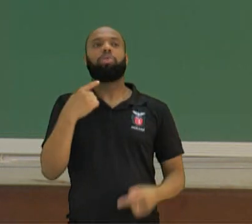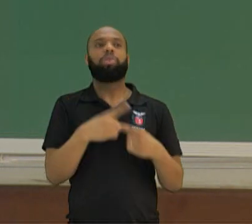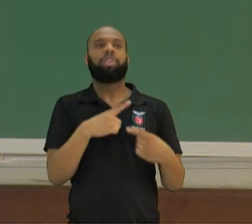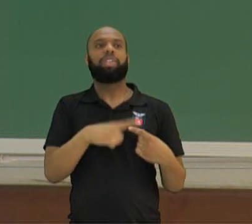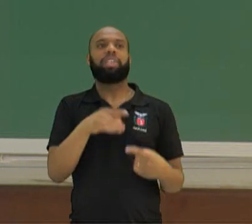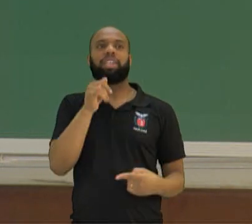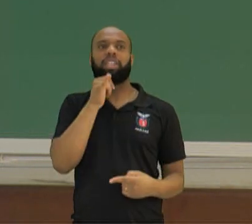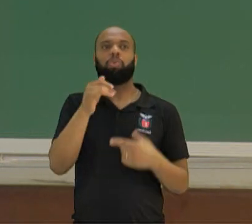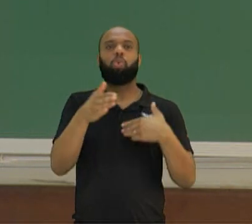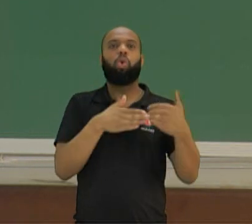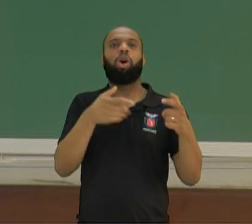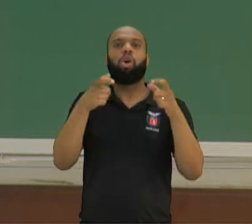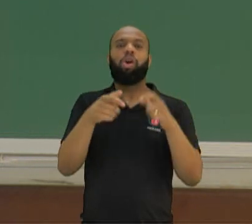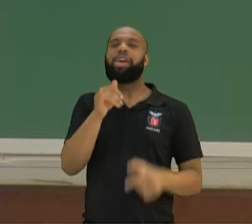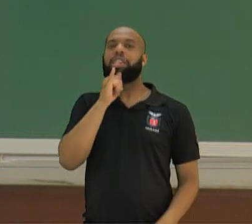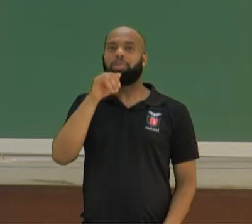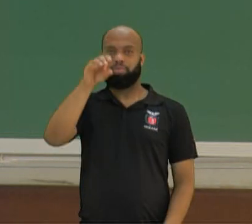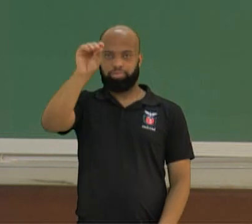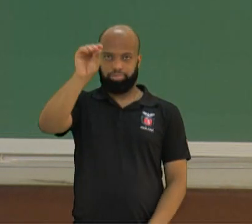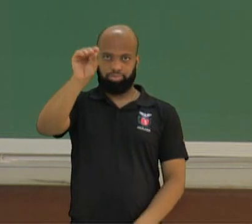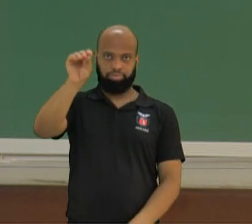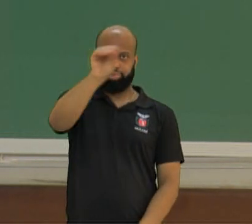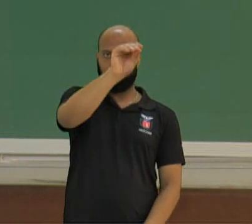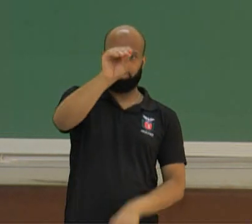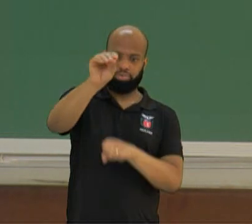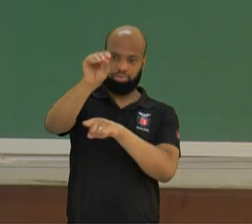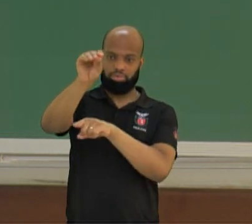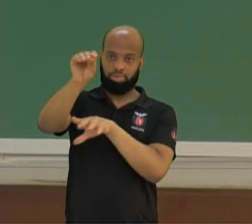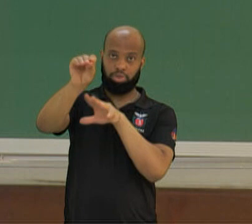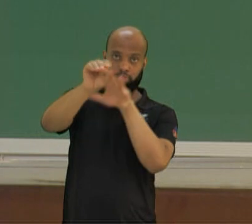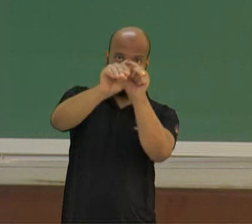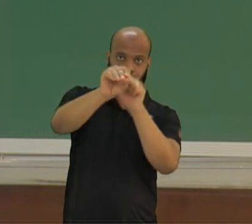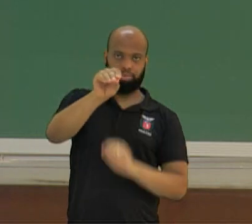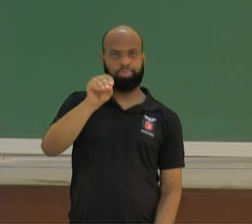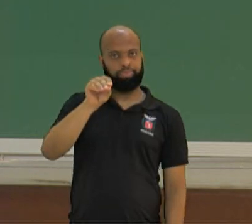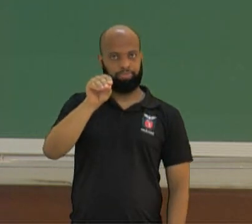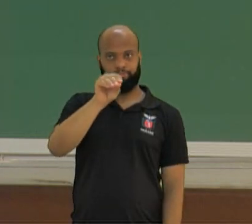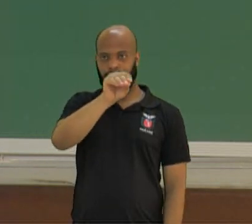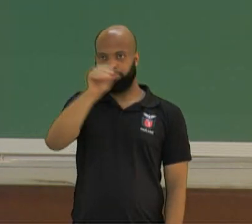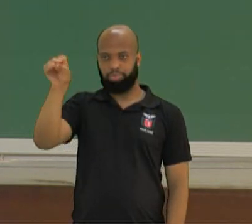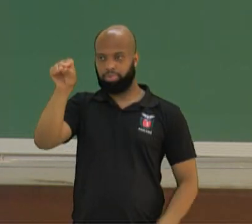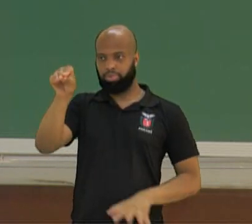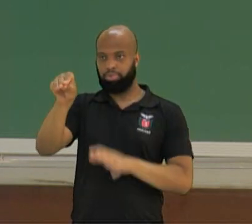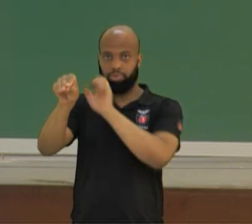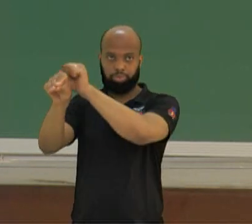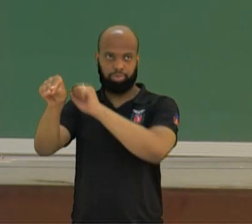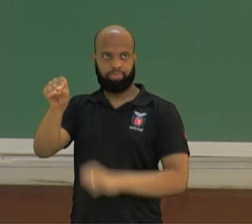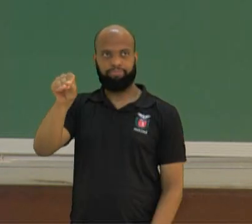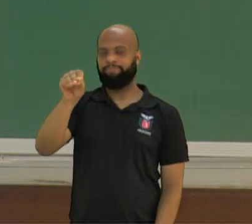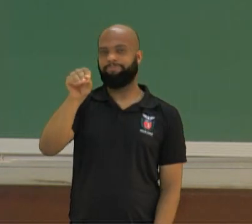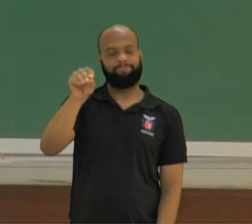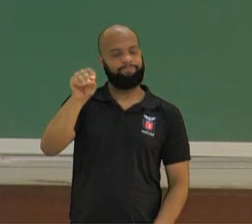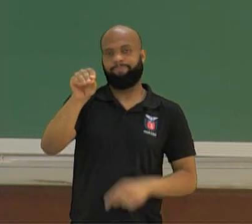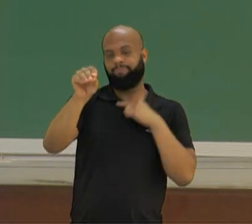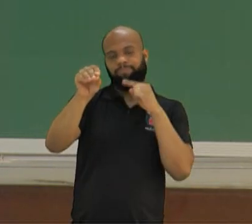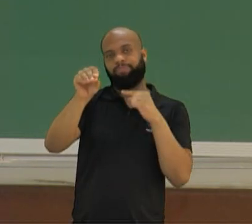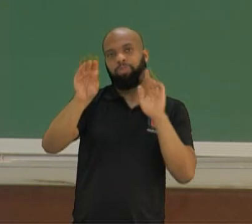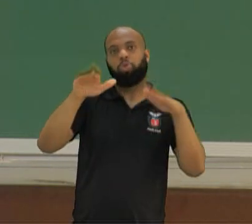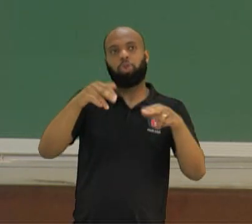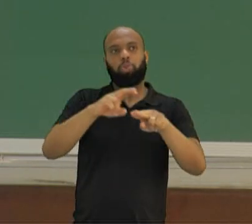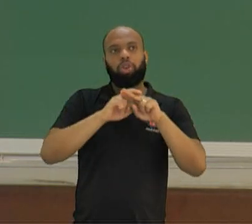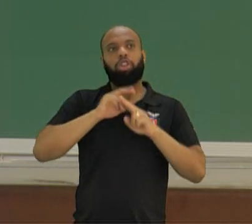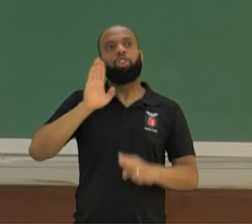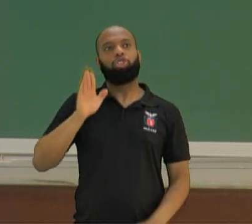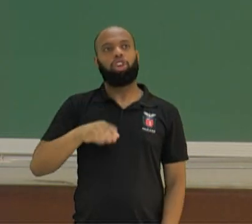qualquer peça, qualquer casa que ele se movimente, ali lembrando que o rei só movimenta uma casa de cada vez, ainda assim